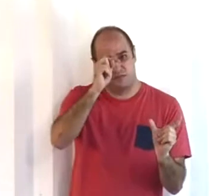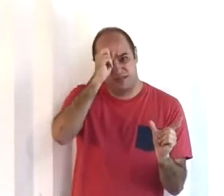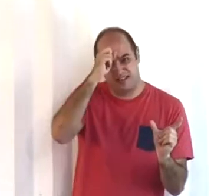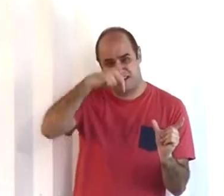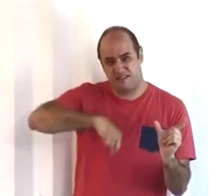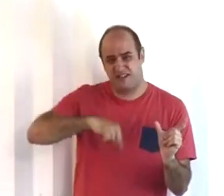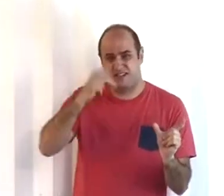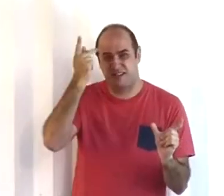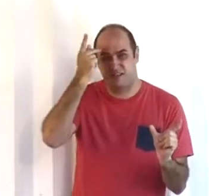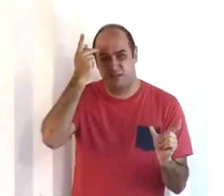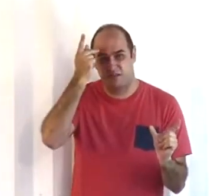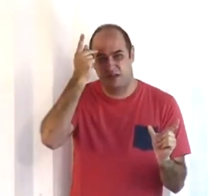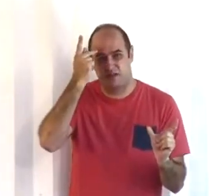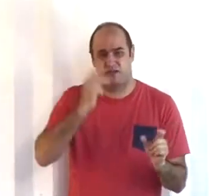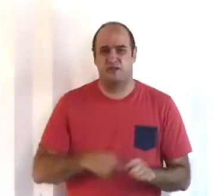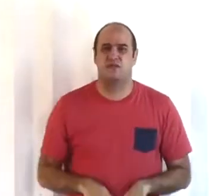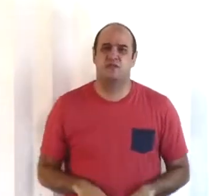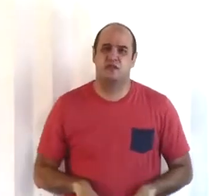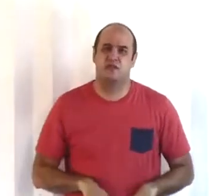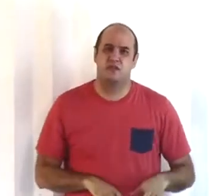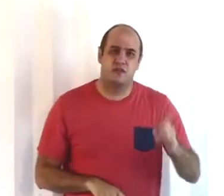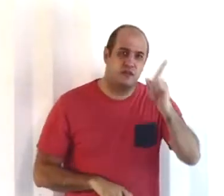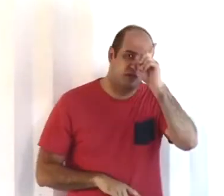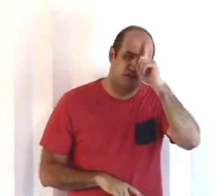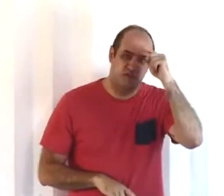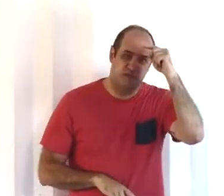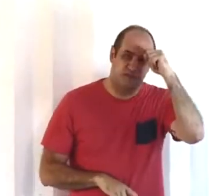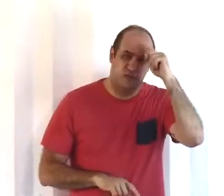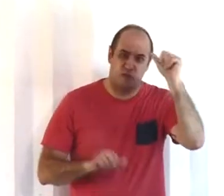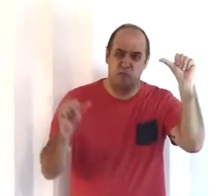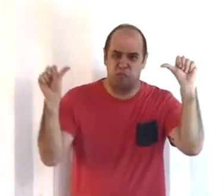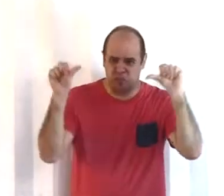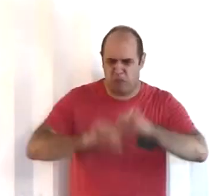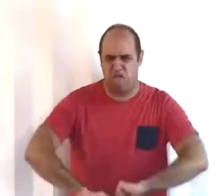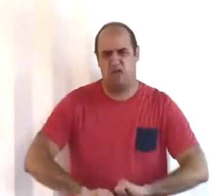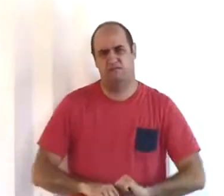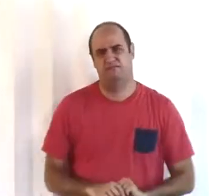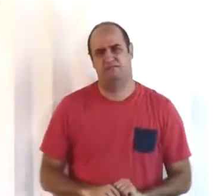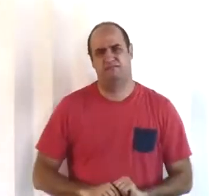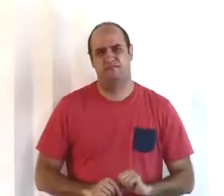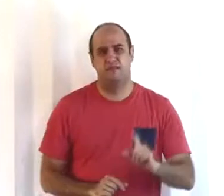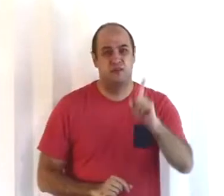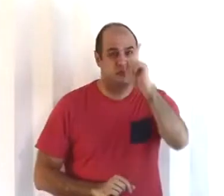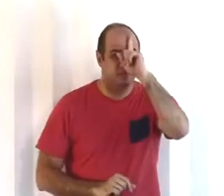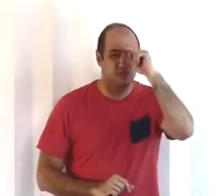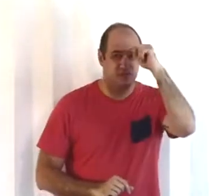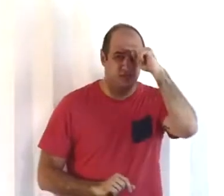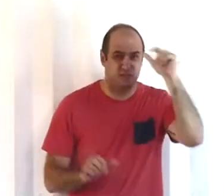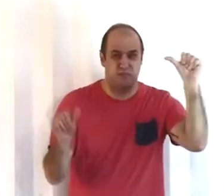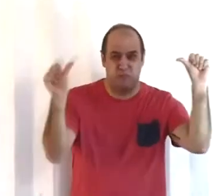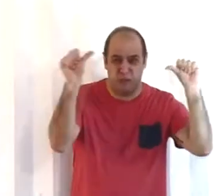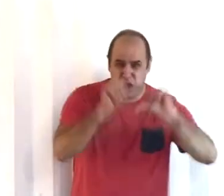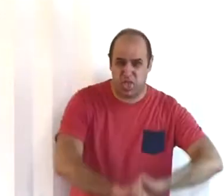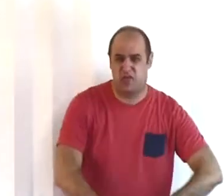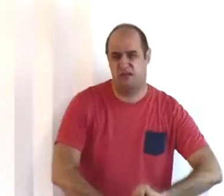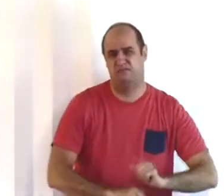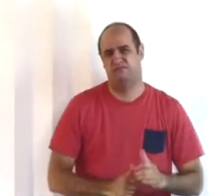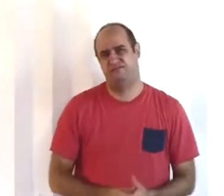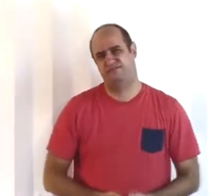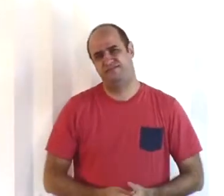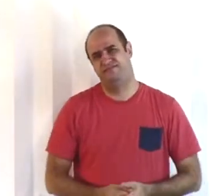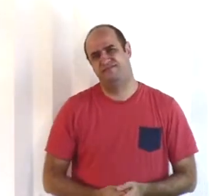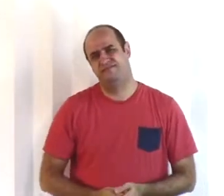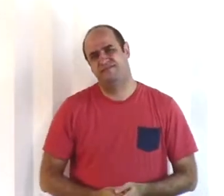São Paulo: hospitais catástrofe. Hospitais de catástrofe.